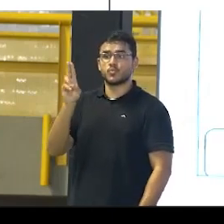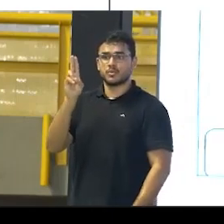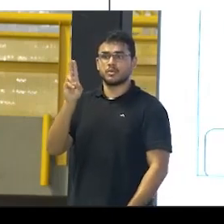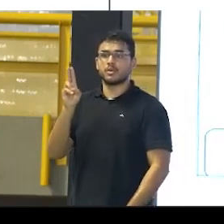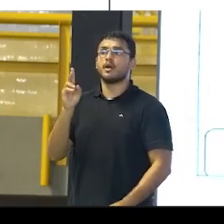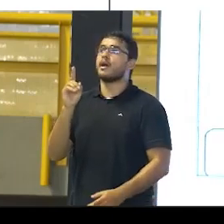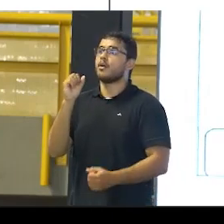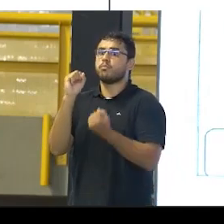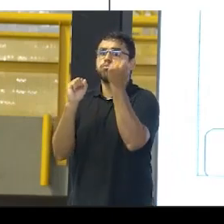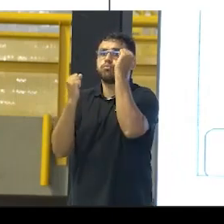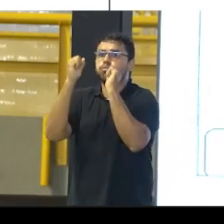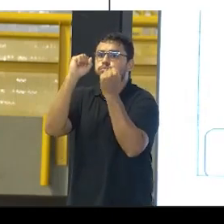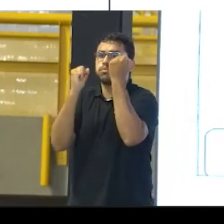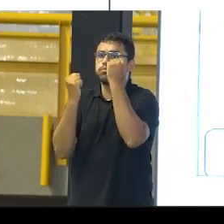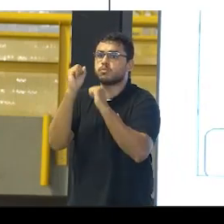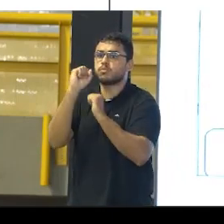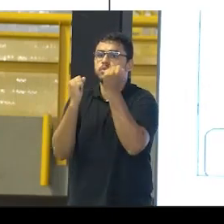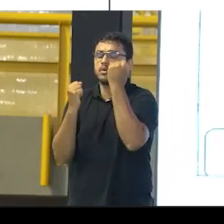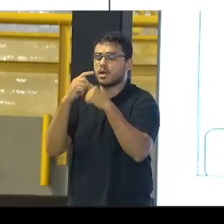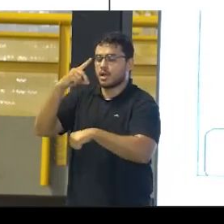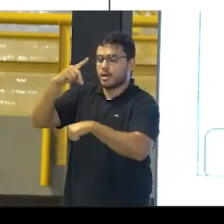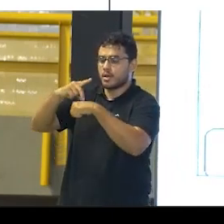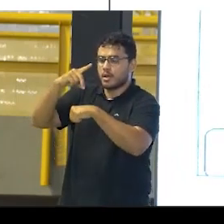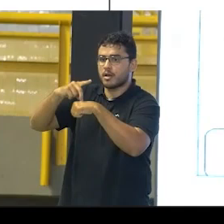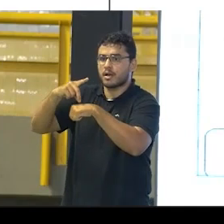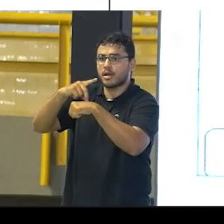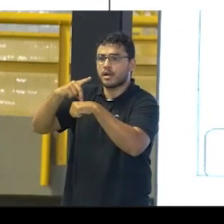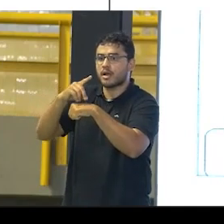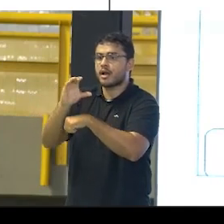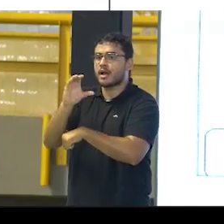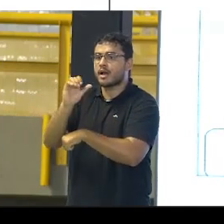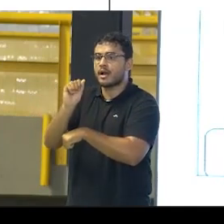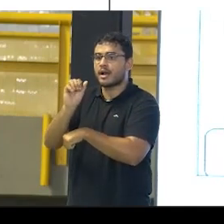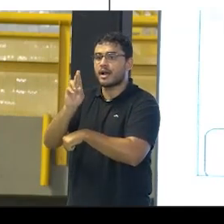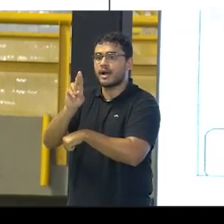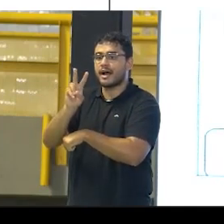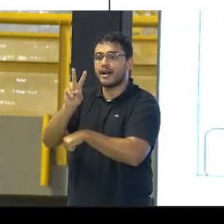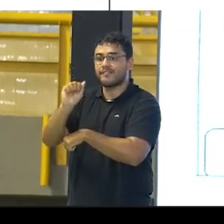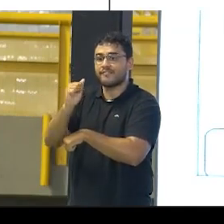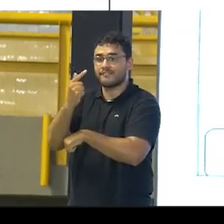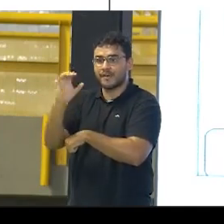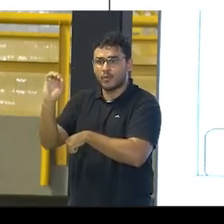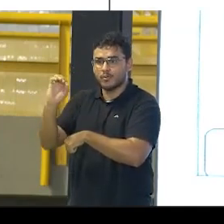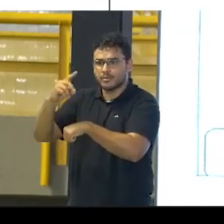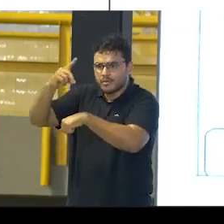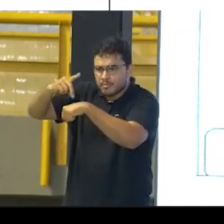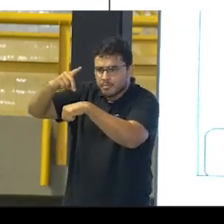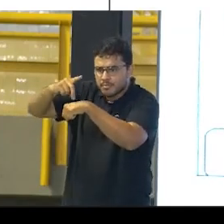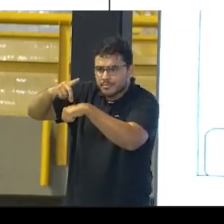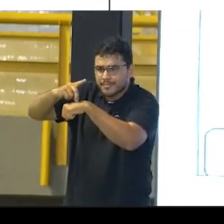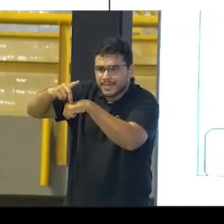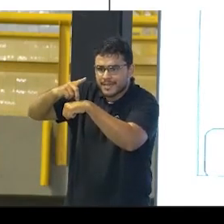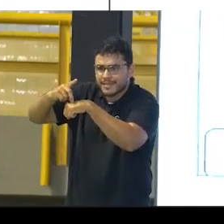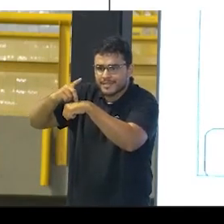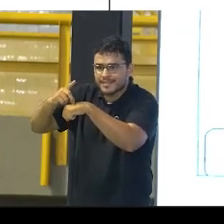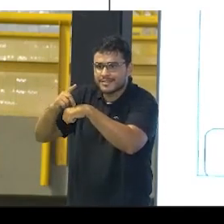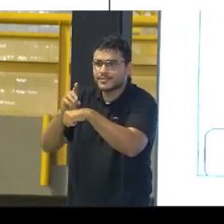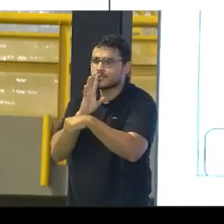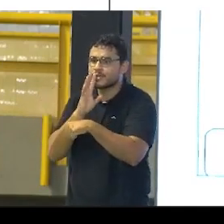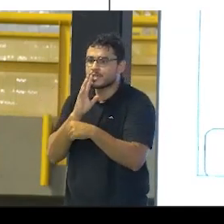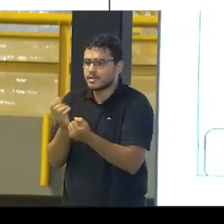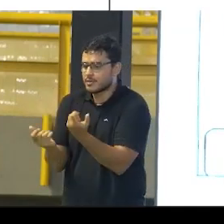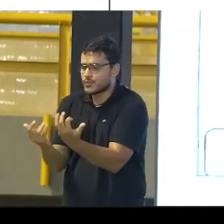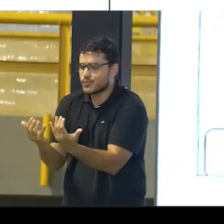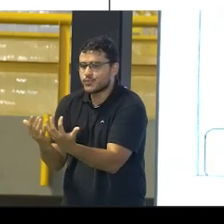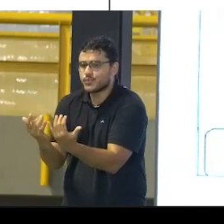no planeta, que mais usa. Porque, galera, a gente na hora da necessidade, a gente não quer saber quanto é que a gente